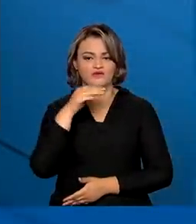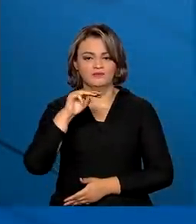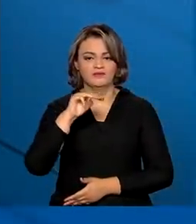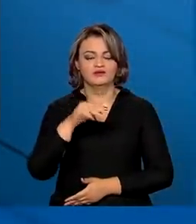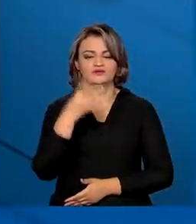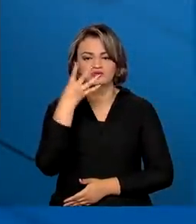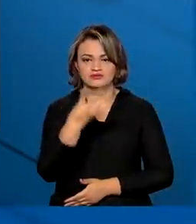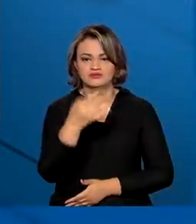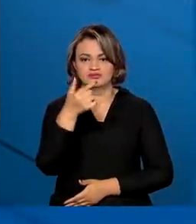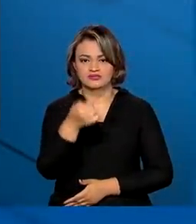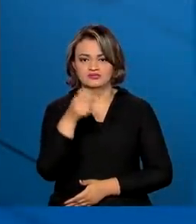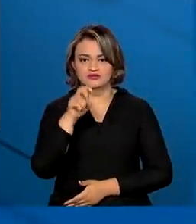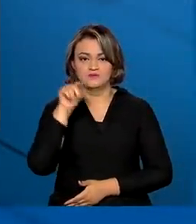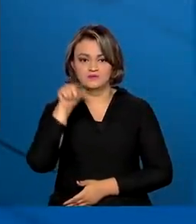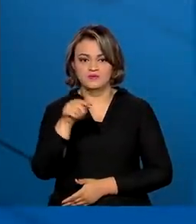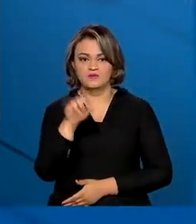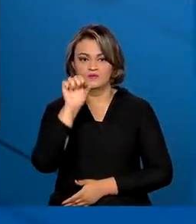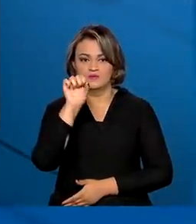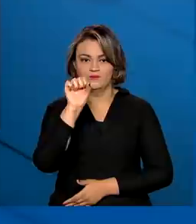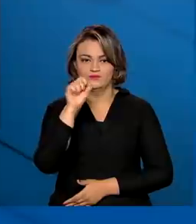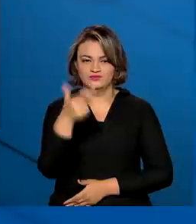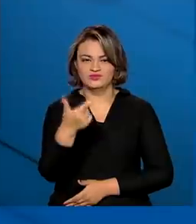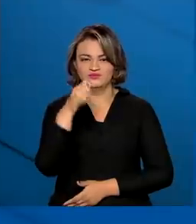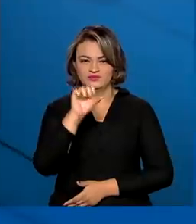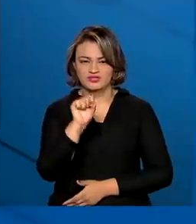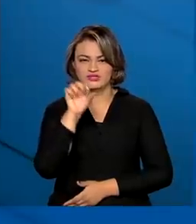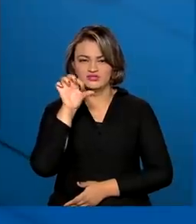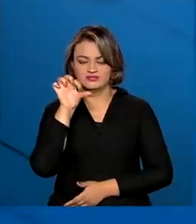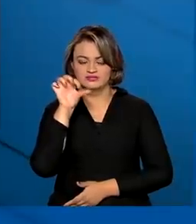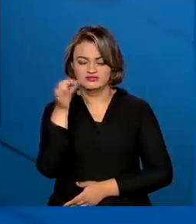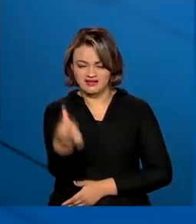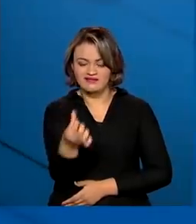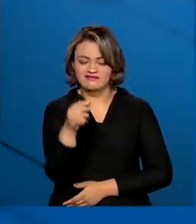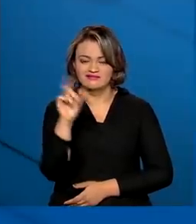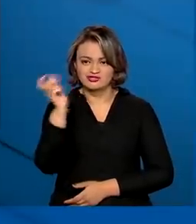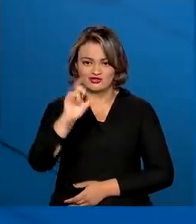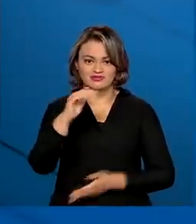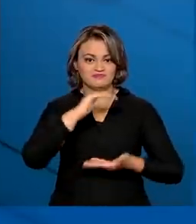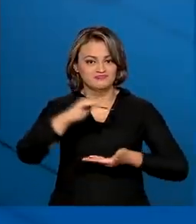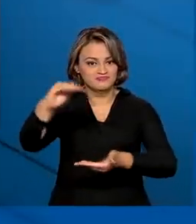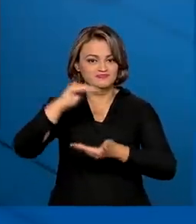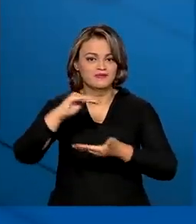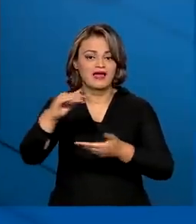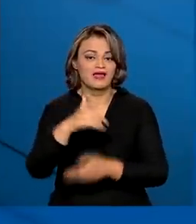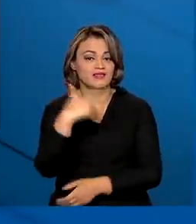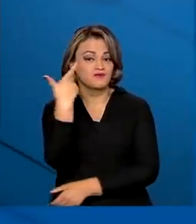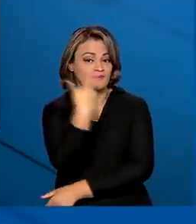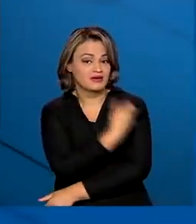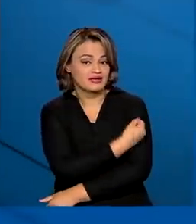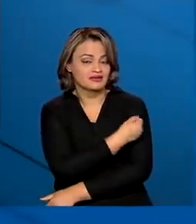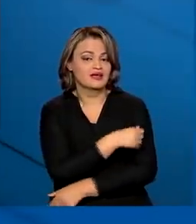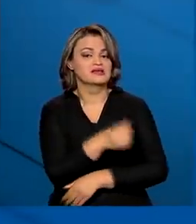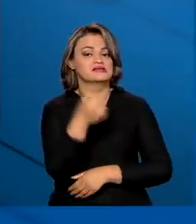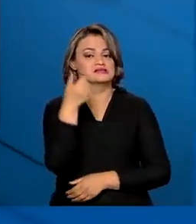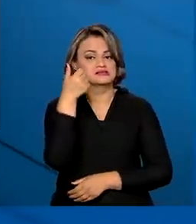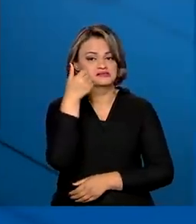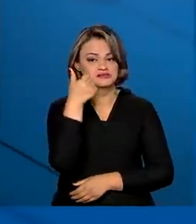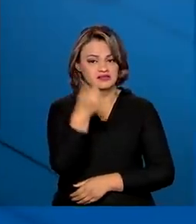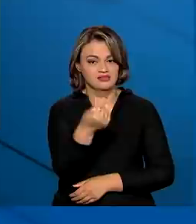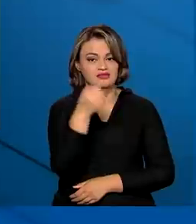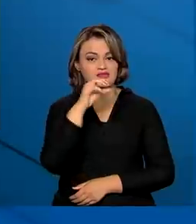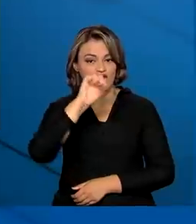475 1286 doses da vacina contra a covid-19 já foram aplicadas